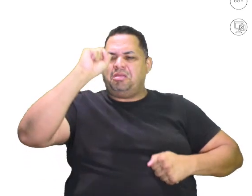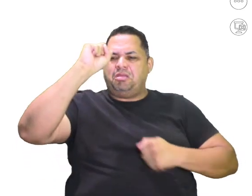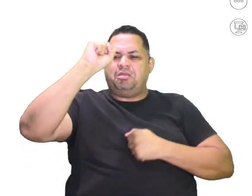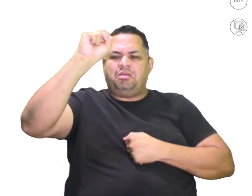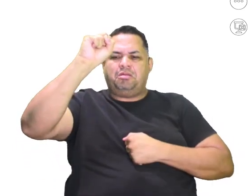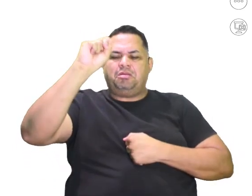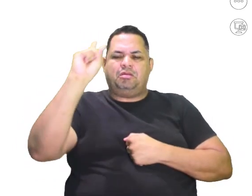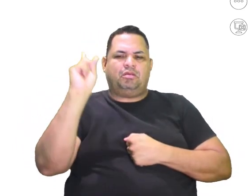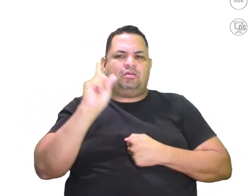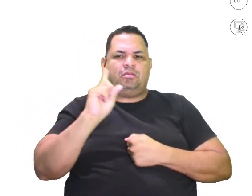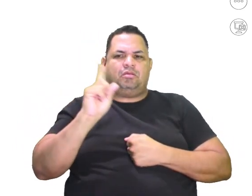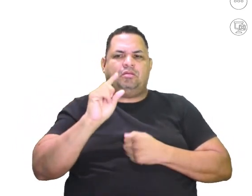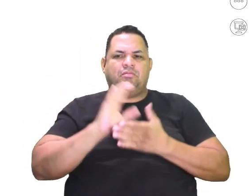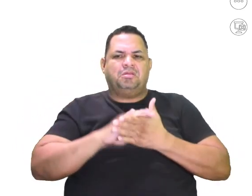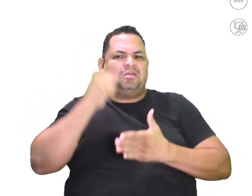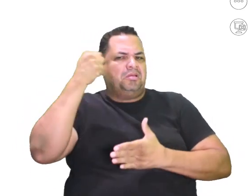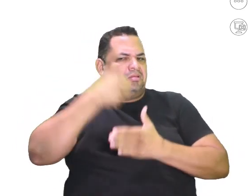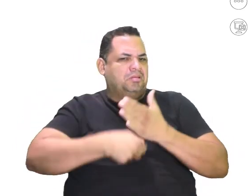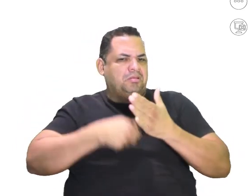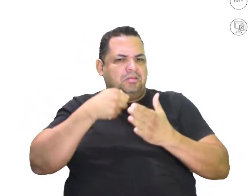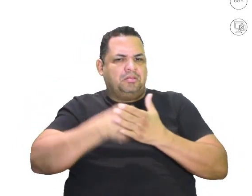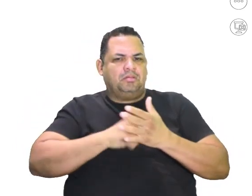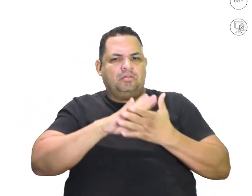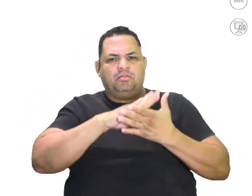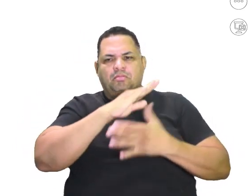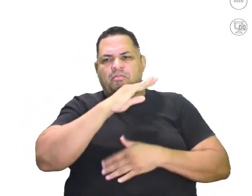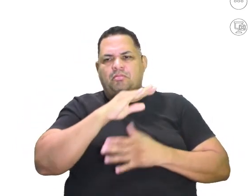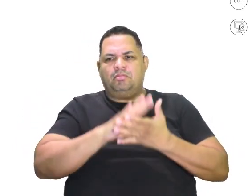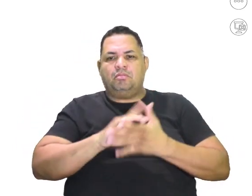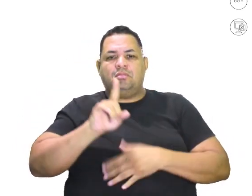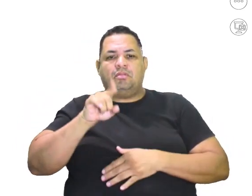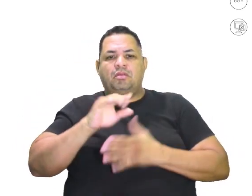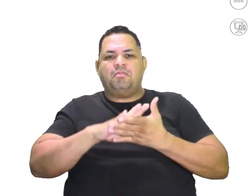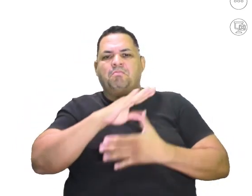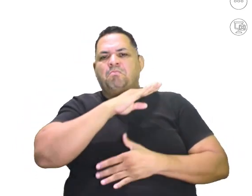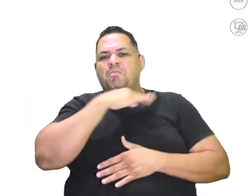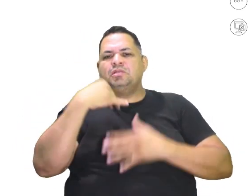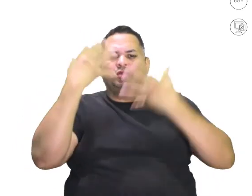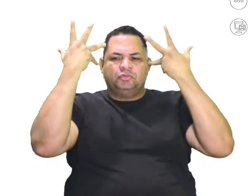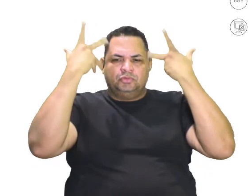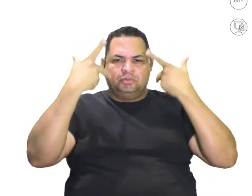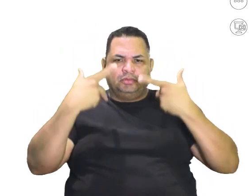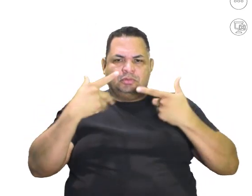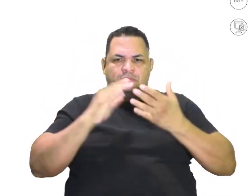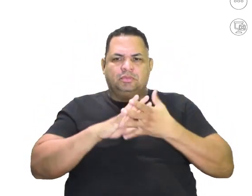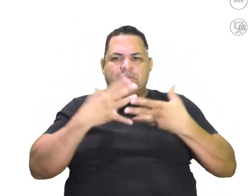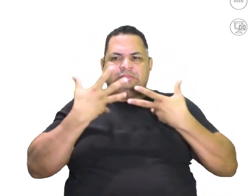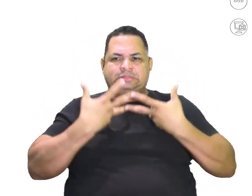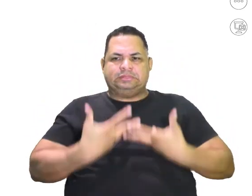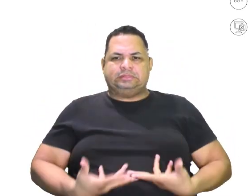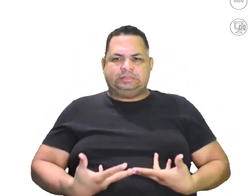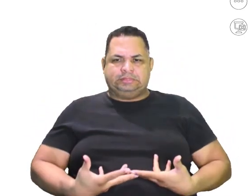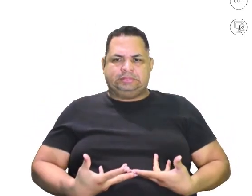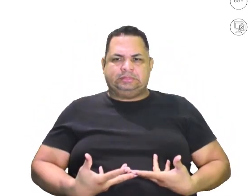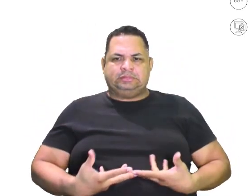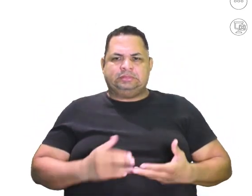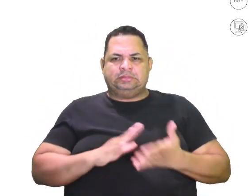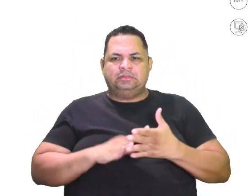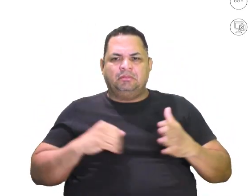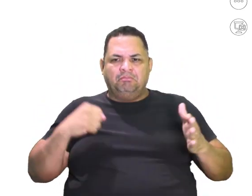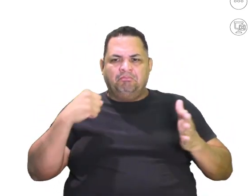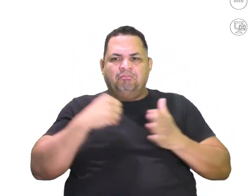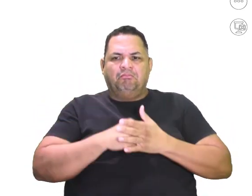herói, um lutador, um matador de feras, ao contrário, né? Ele, cansado de bater em